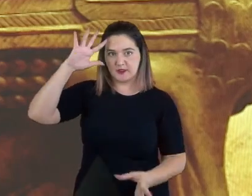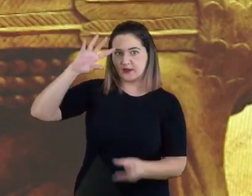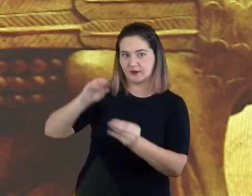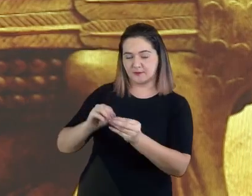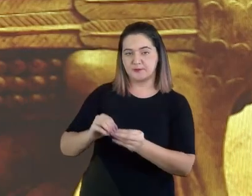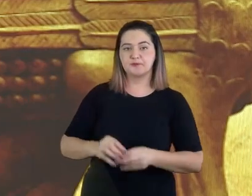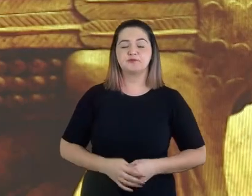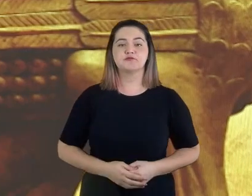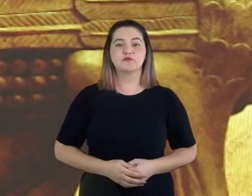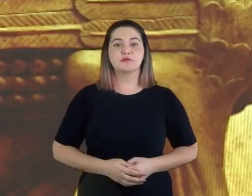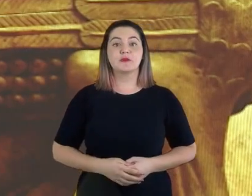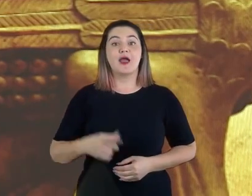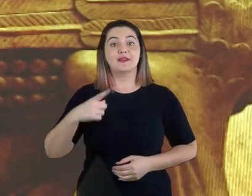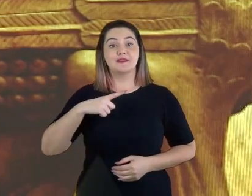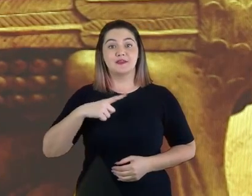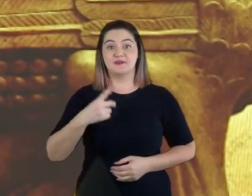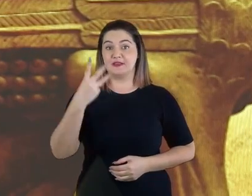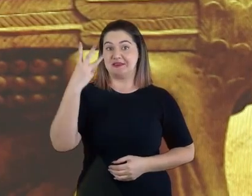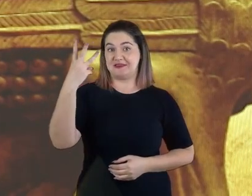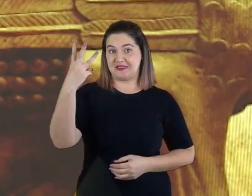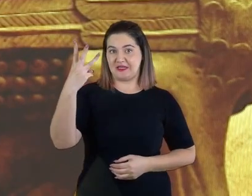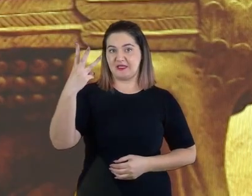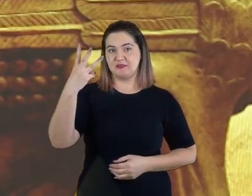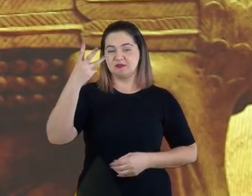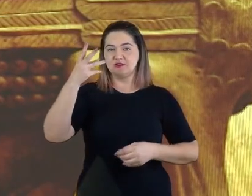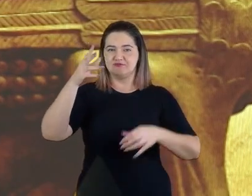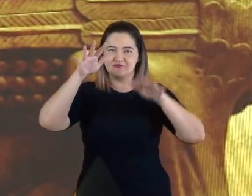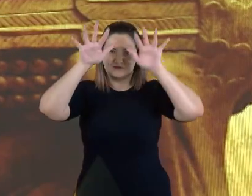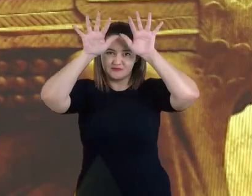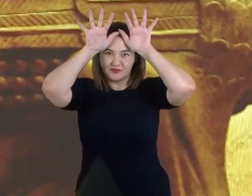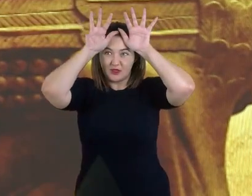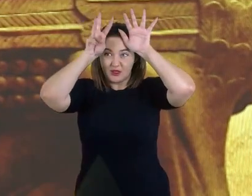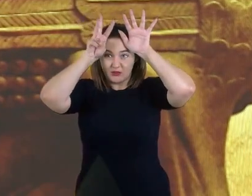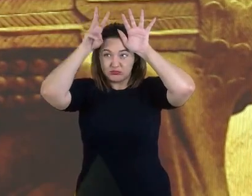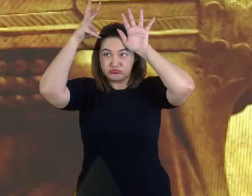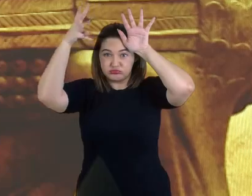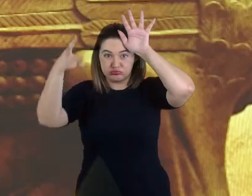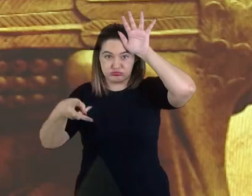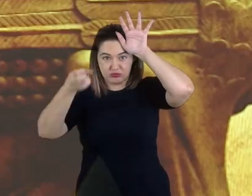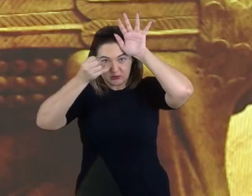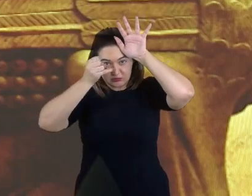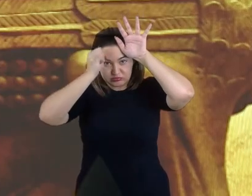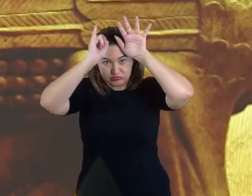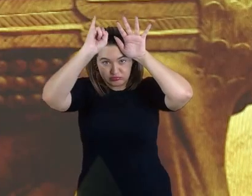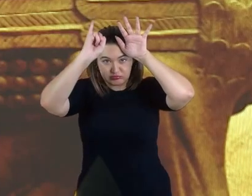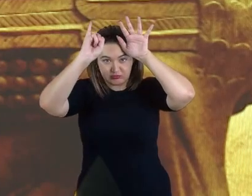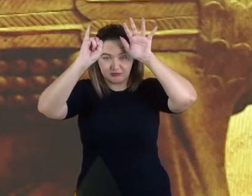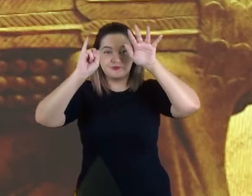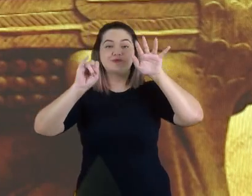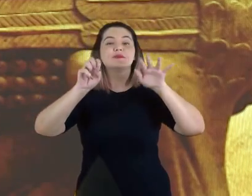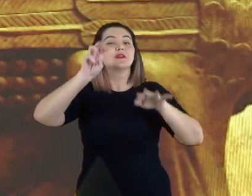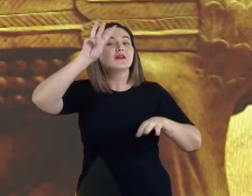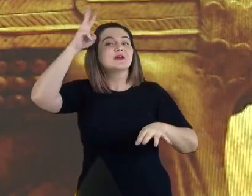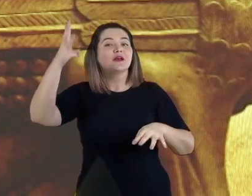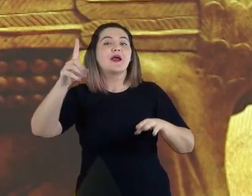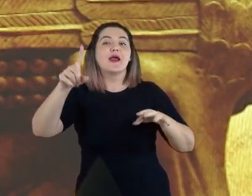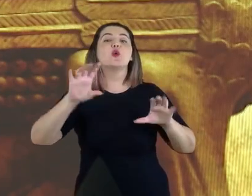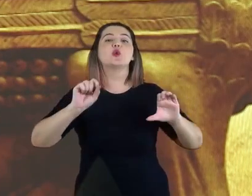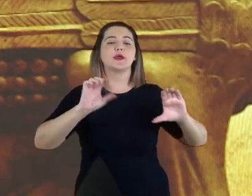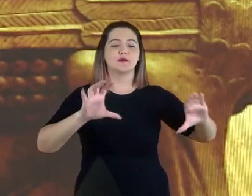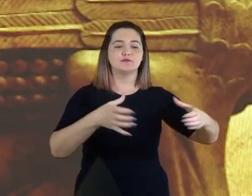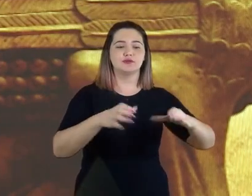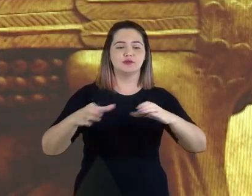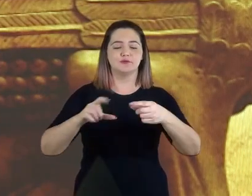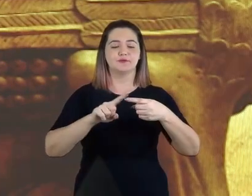chifre subiria após a queda de 3 dessas divisões de Roma, que nós identificamos como sendo os